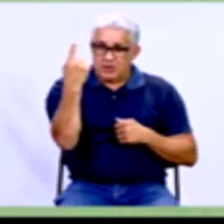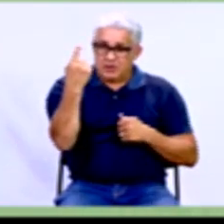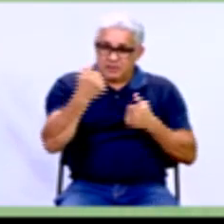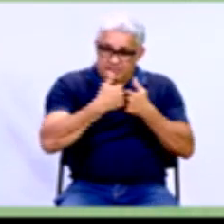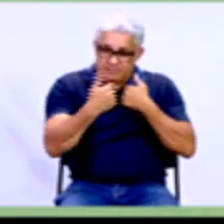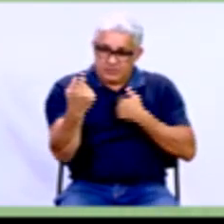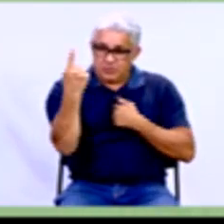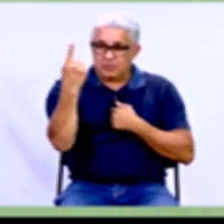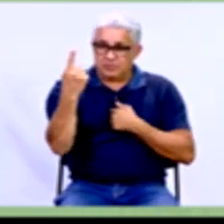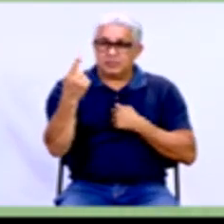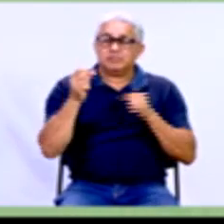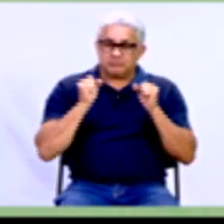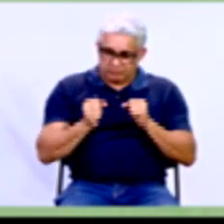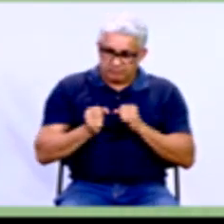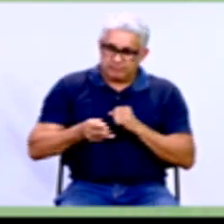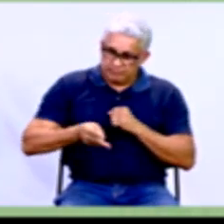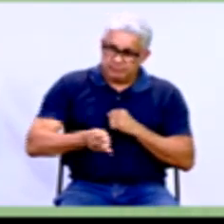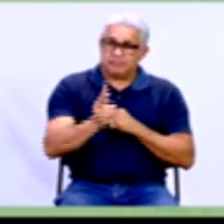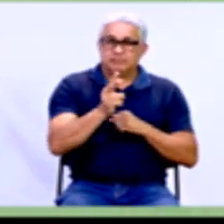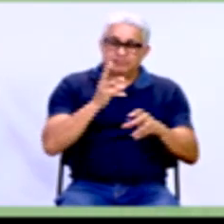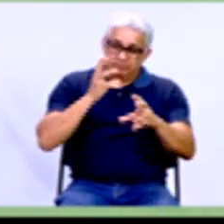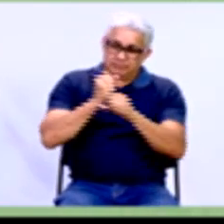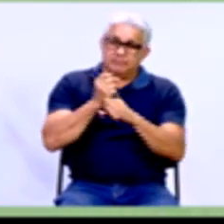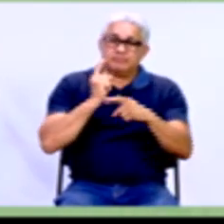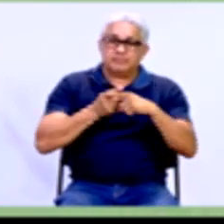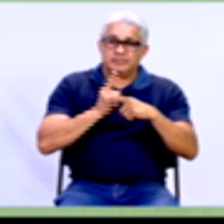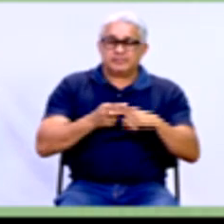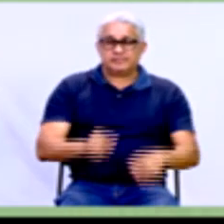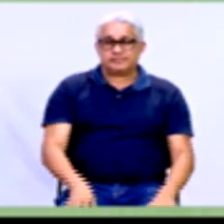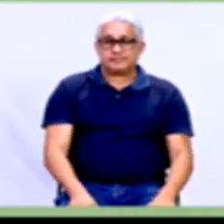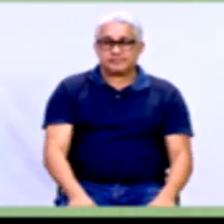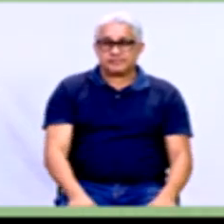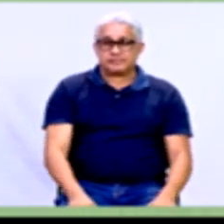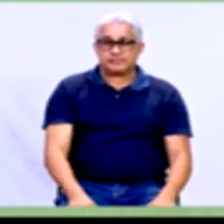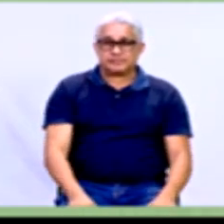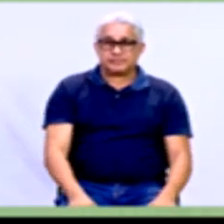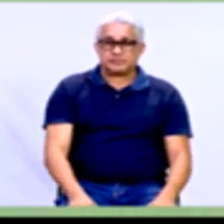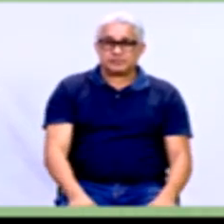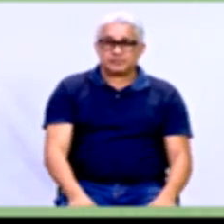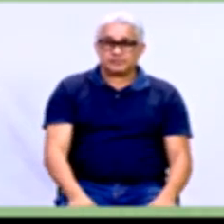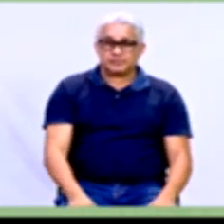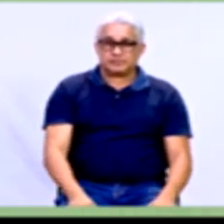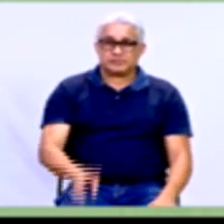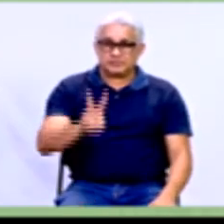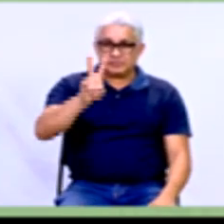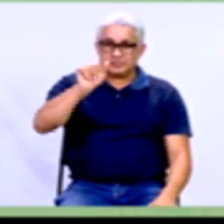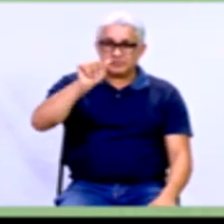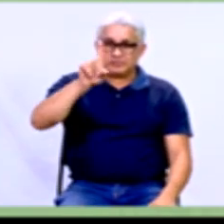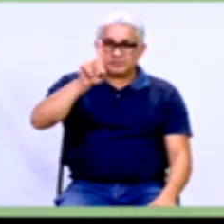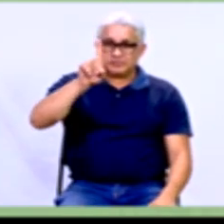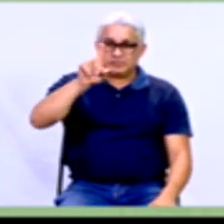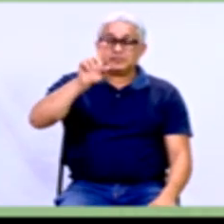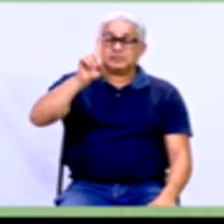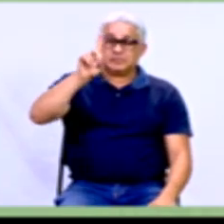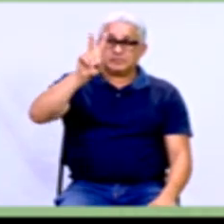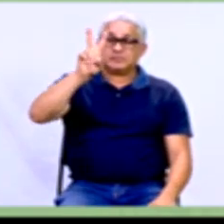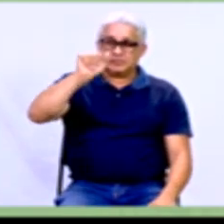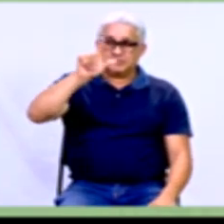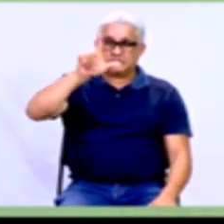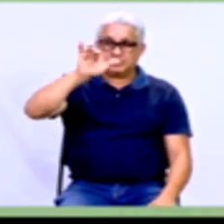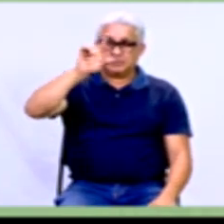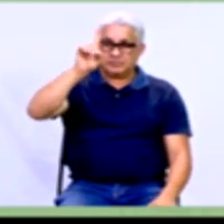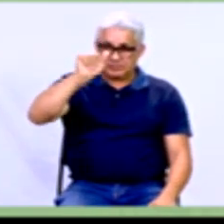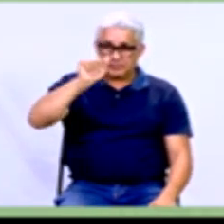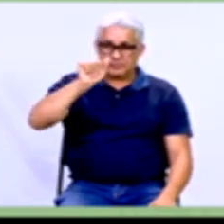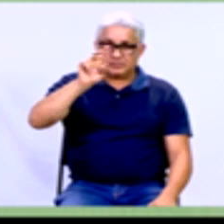que a gente pode ir adiante com essa conta, porque ela vai ser válida, né? Então, vamos